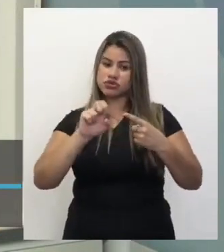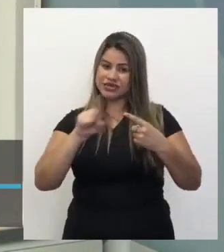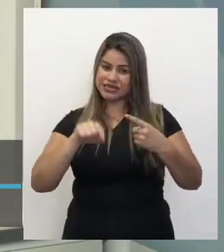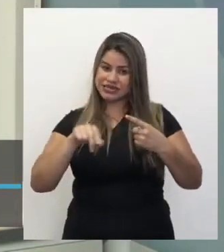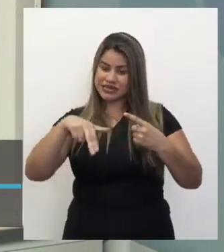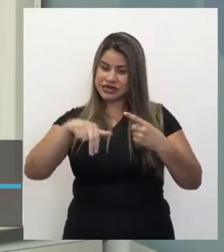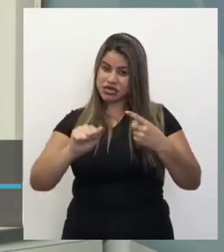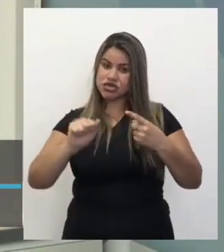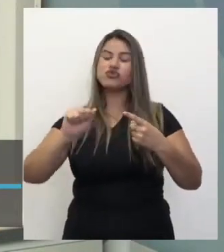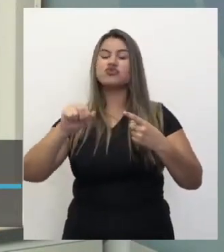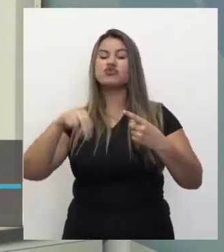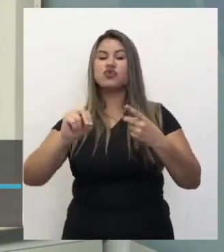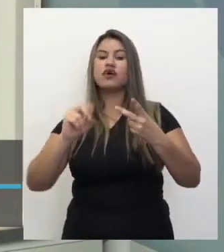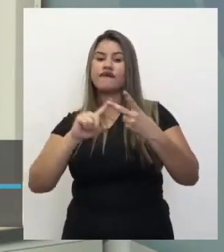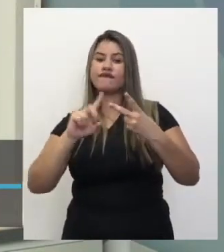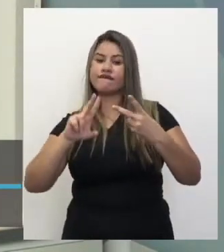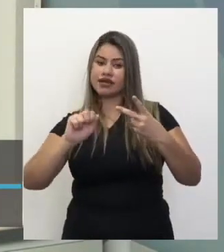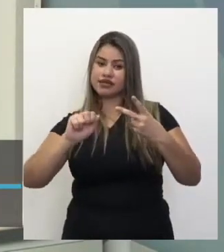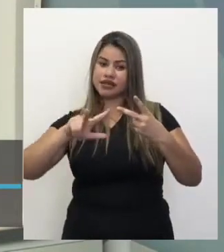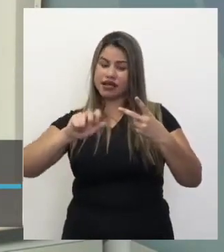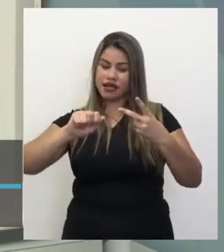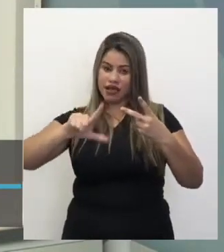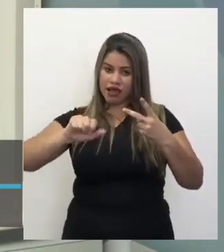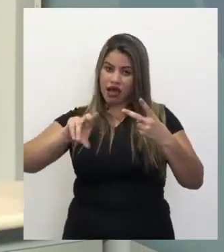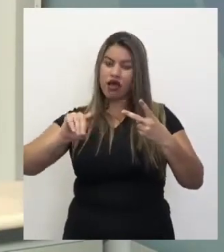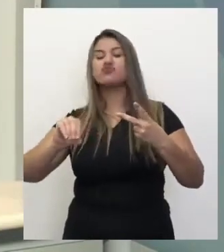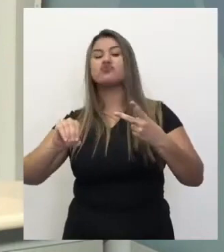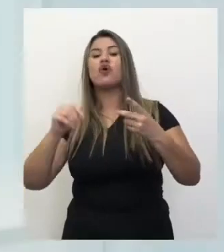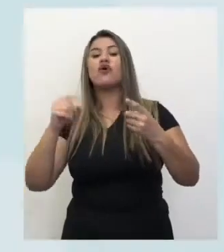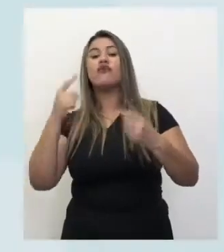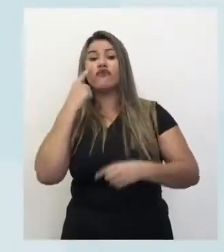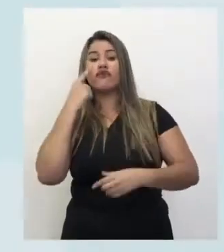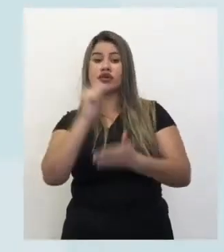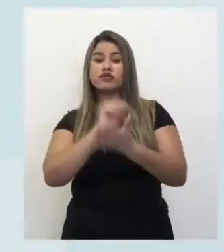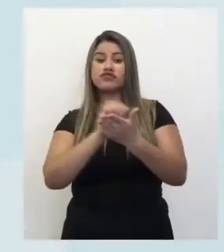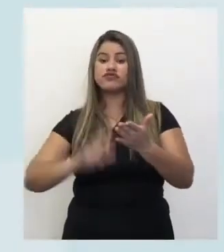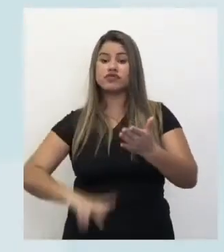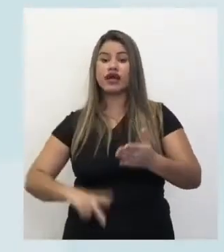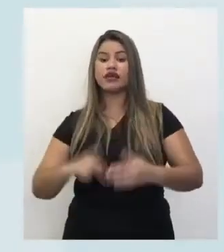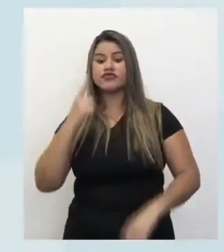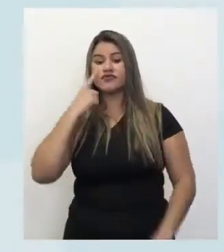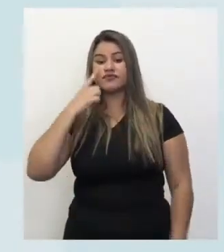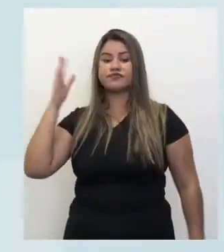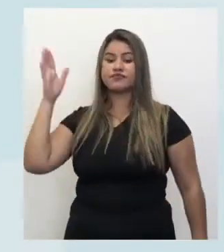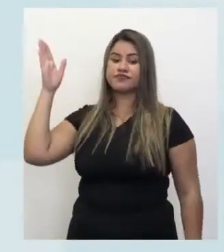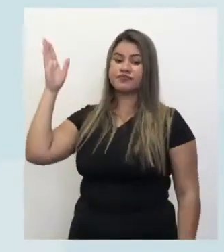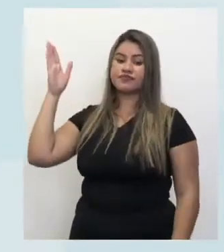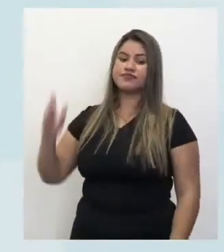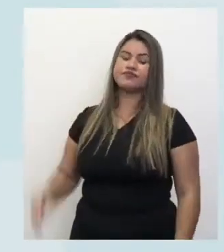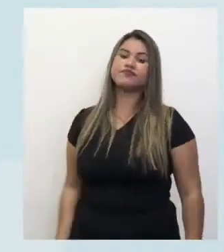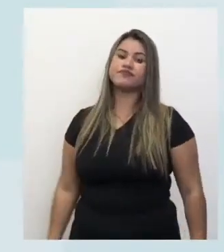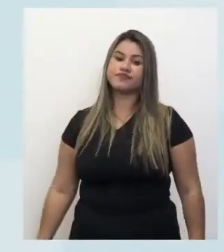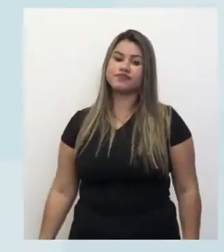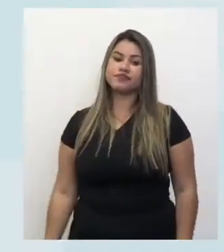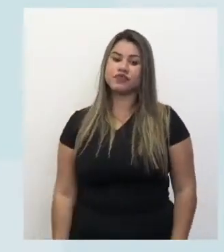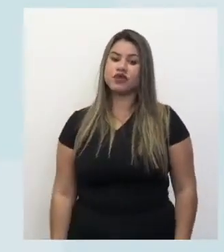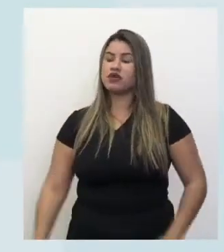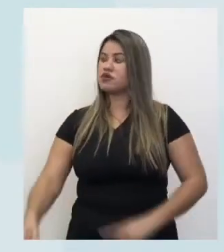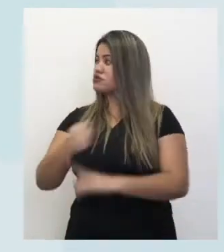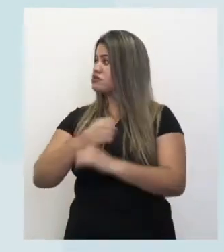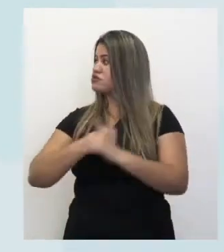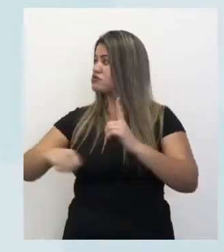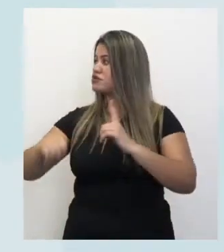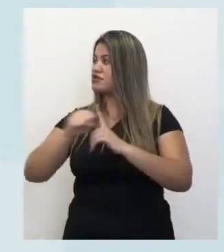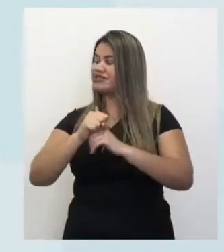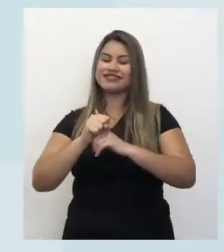vocês vão responder para nós a seguinte atividade que vai aparecer aí na tela. Então, olha só, dentro da sociedade